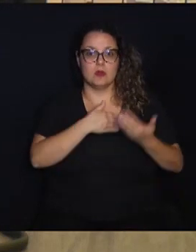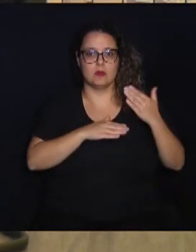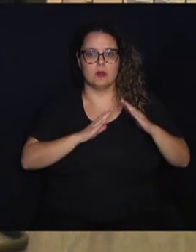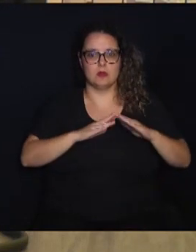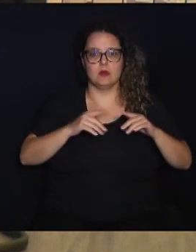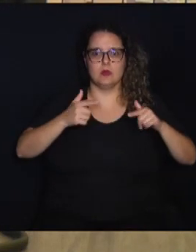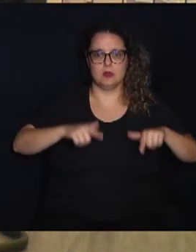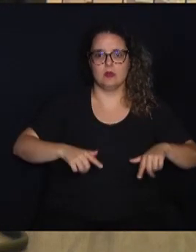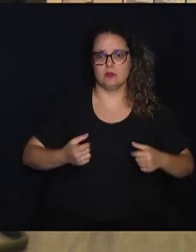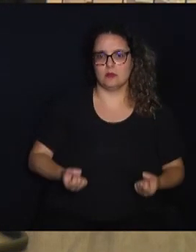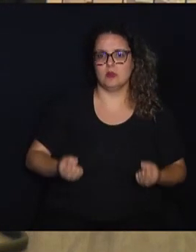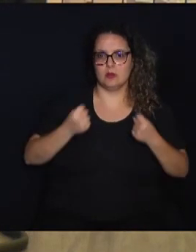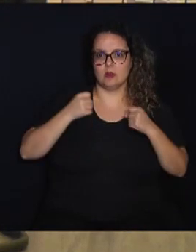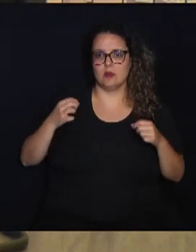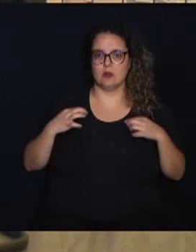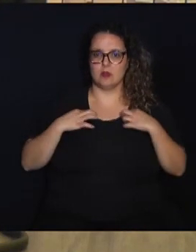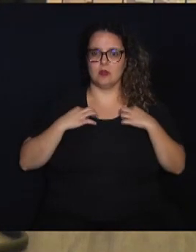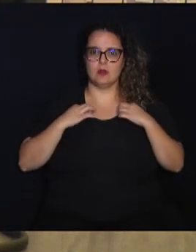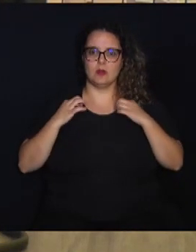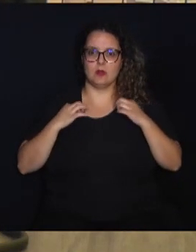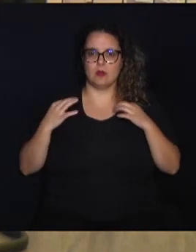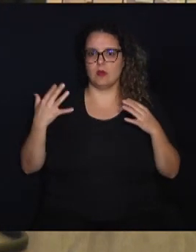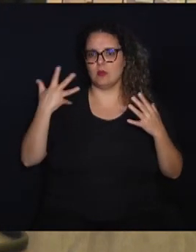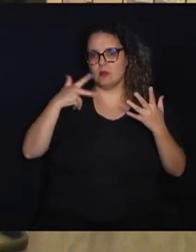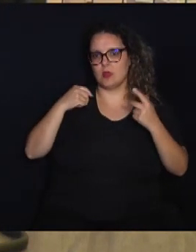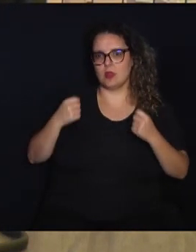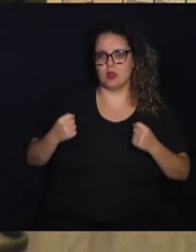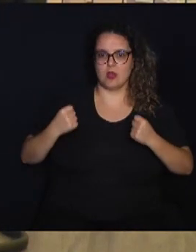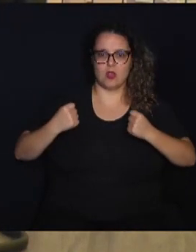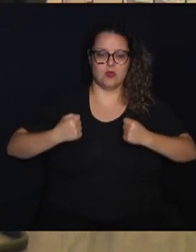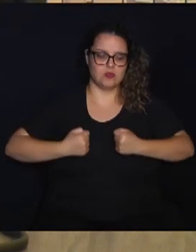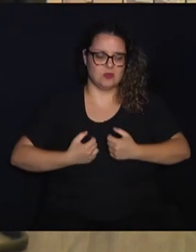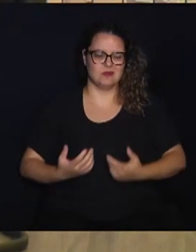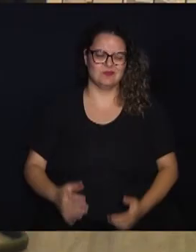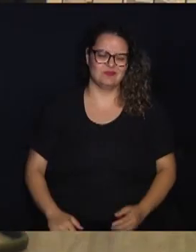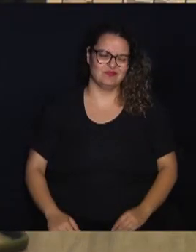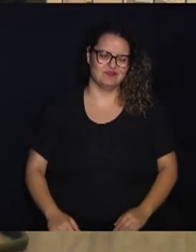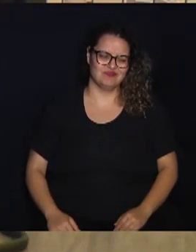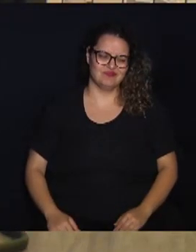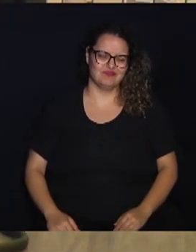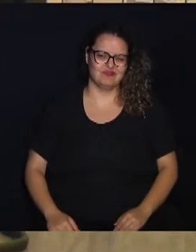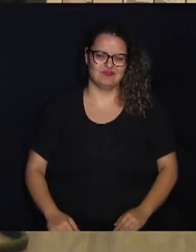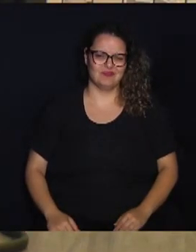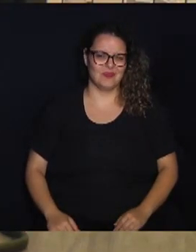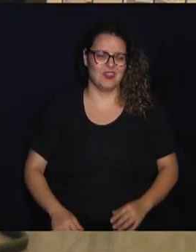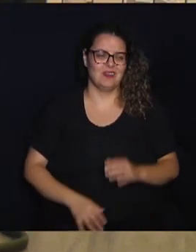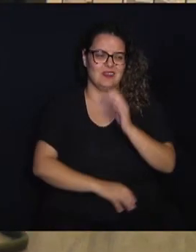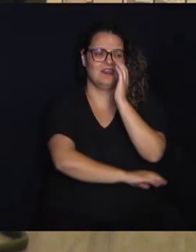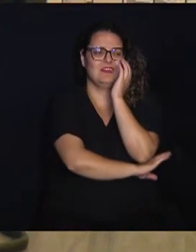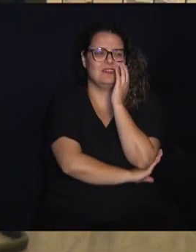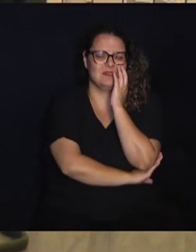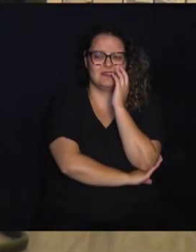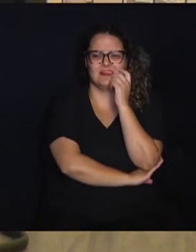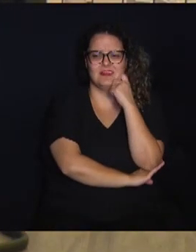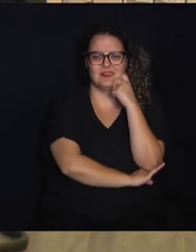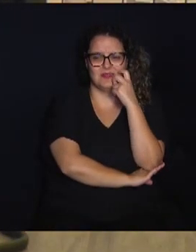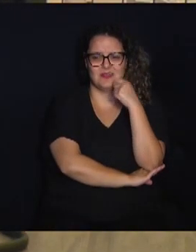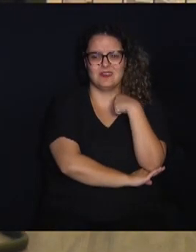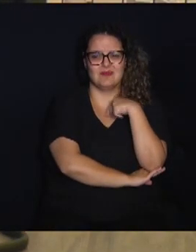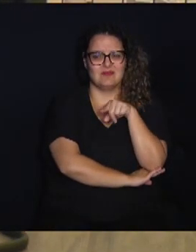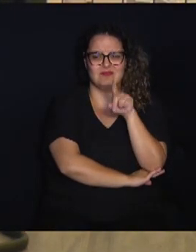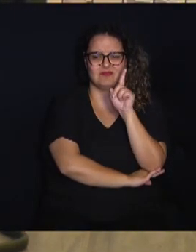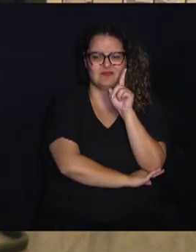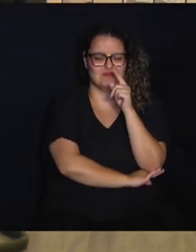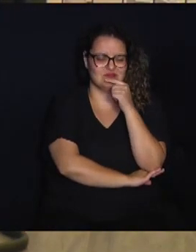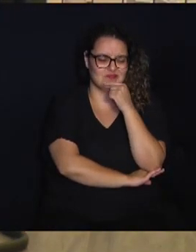todo mundo na academia com aquelas roupas bonitas e fazendo assim, você fala assim, gente, que vergonha, eu não venho mais. Eu acho que isso